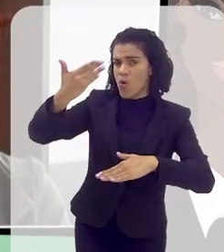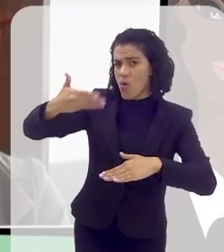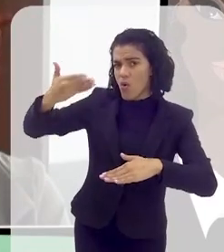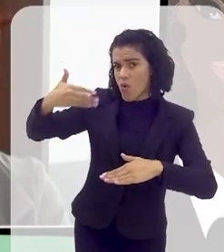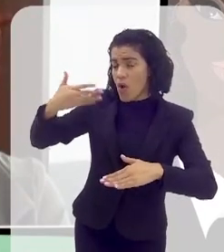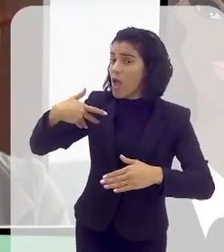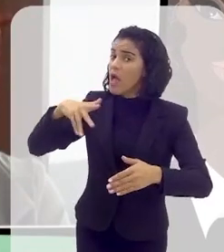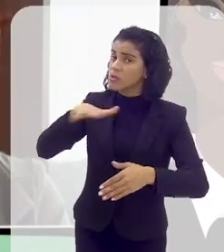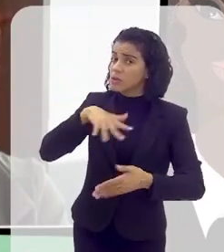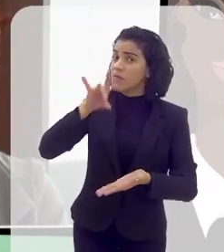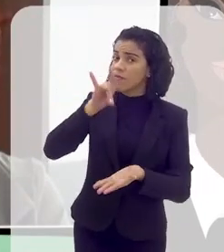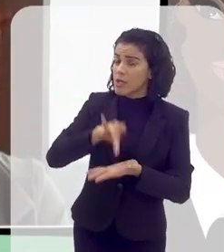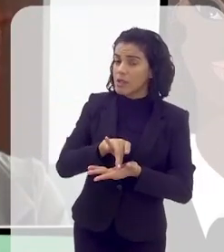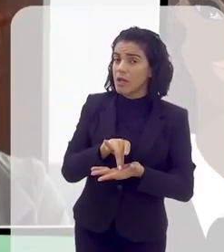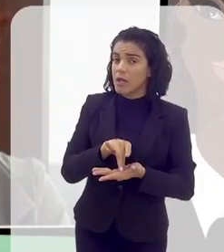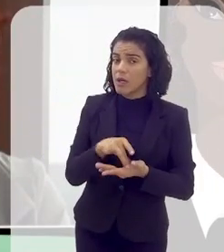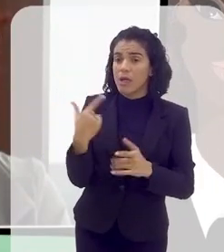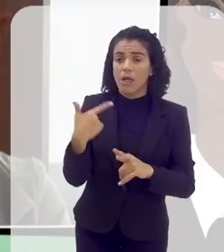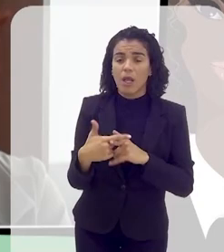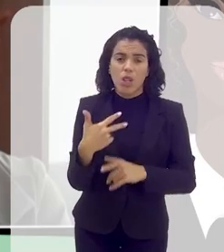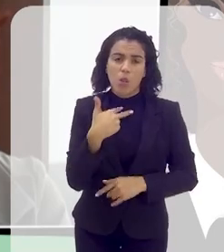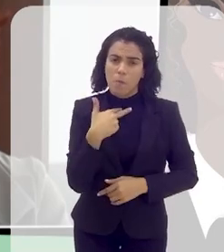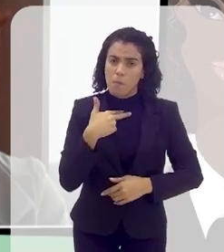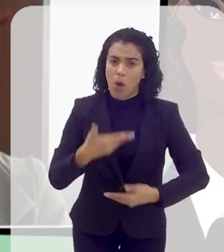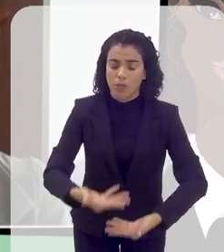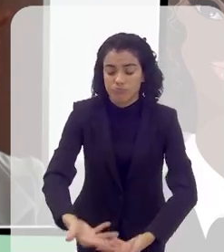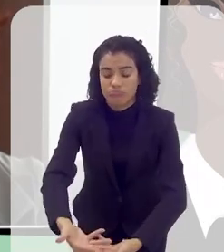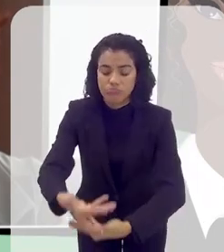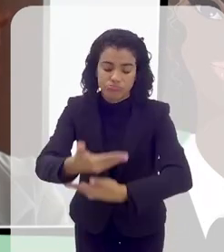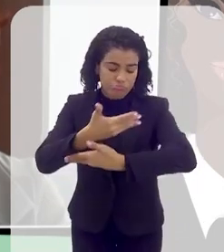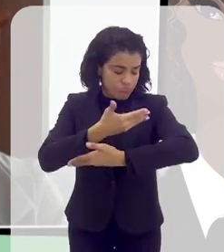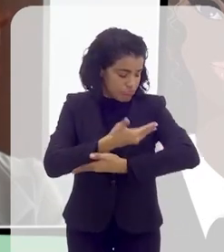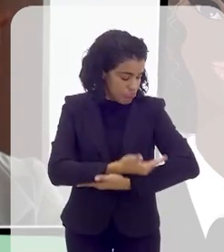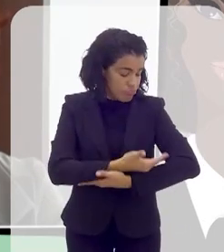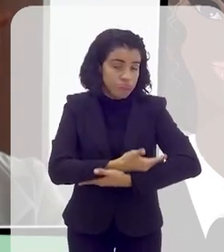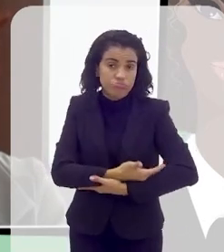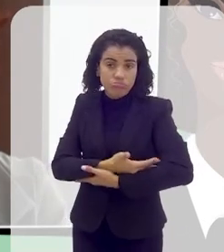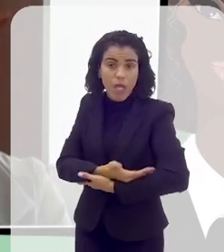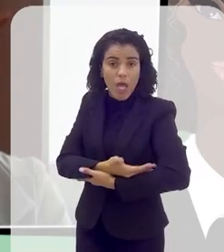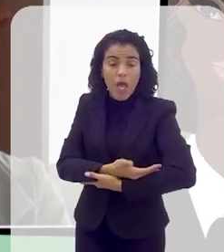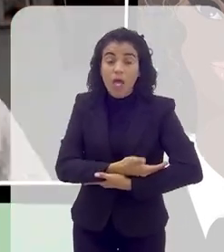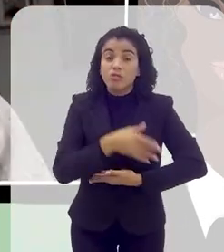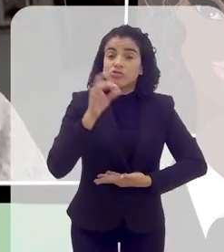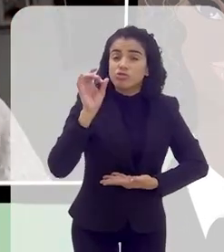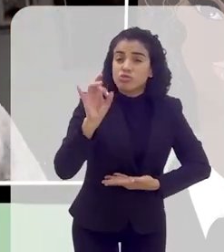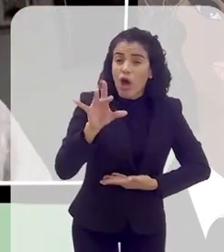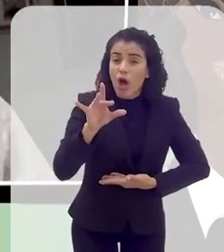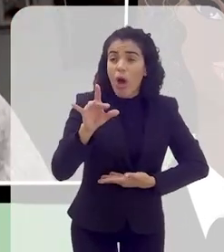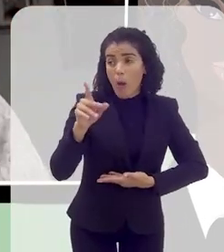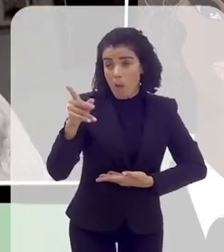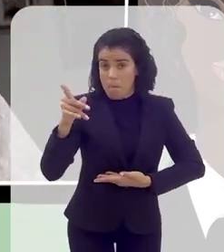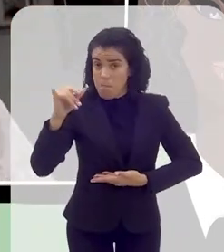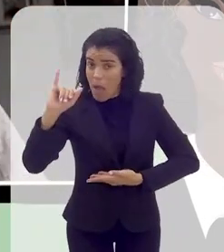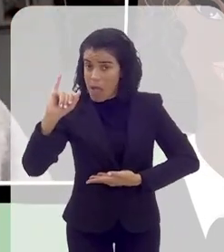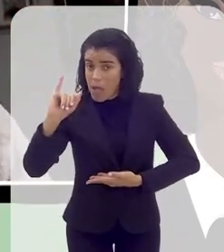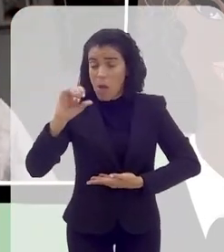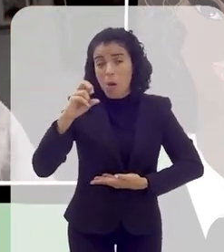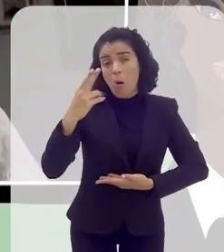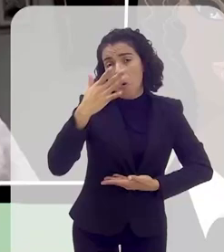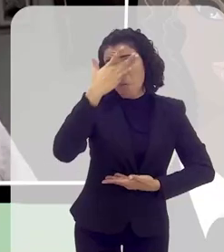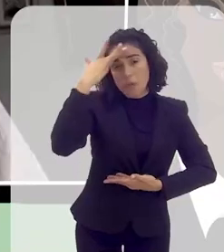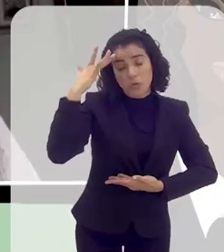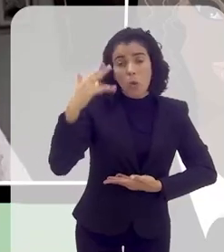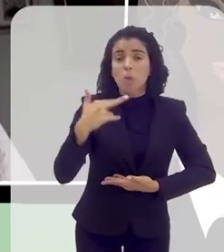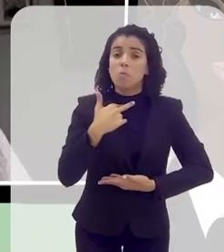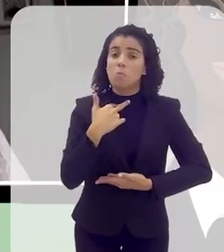em casos, são casos verdadeiros, assim. Porque não pode pegar o bebê, mas só pode fazer se o pai ou